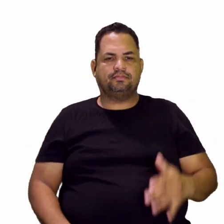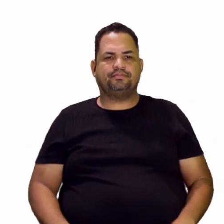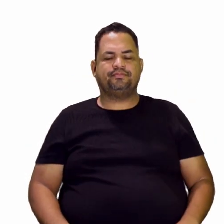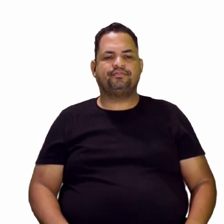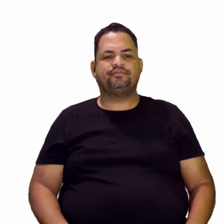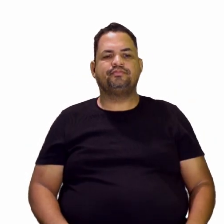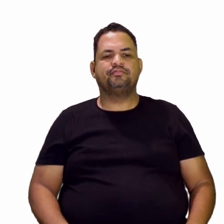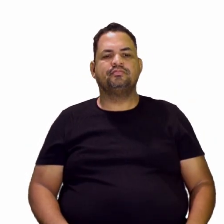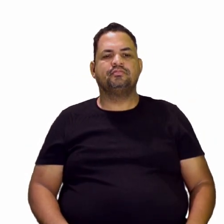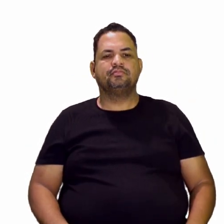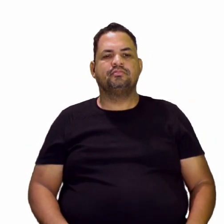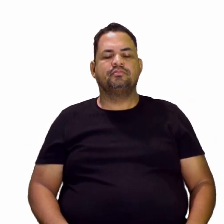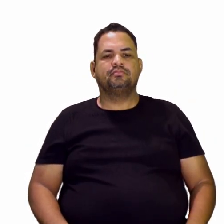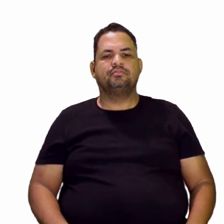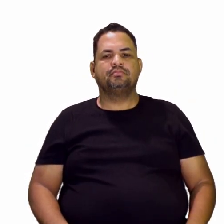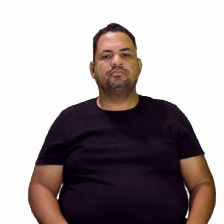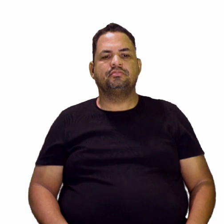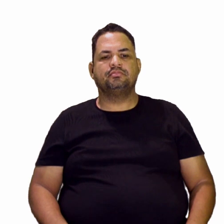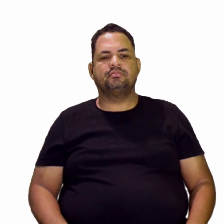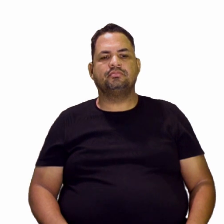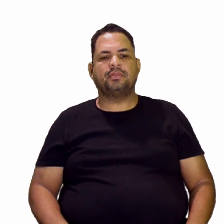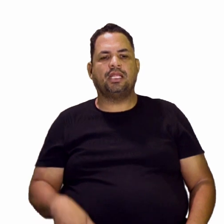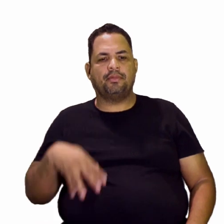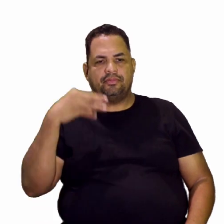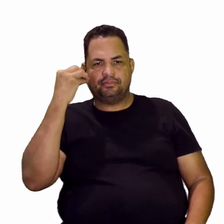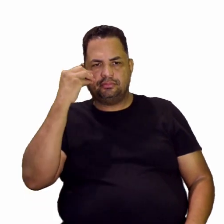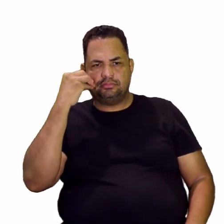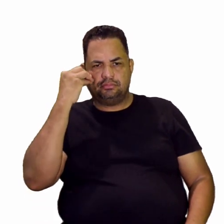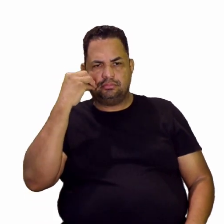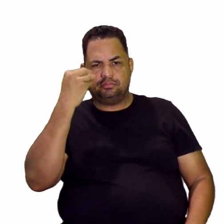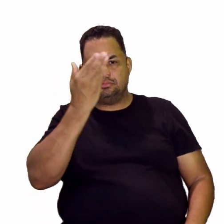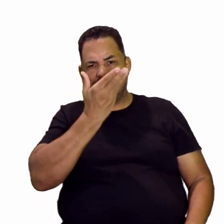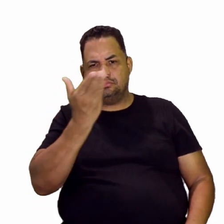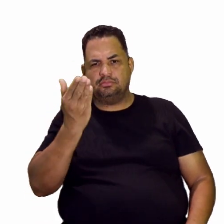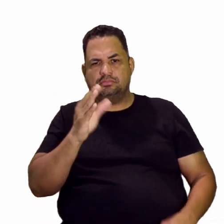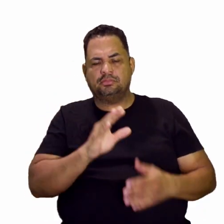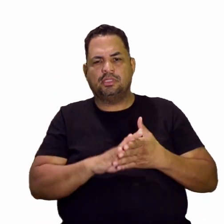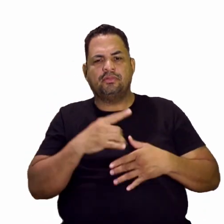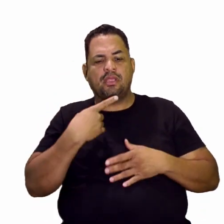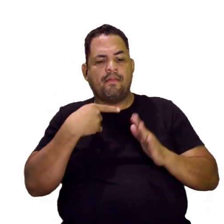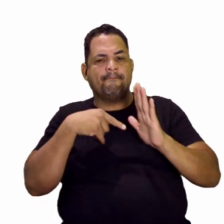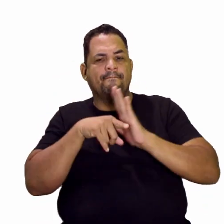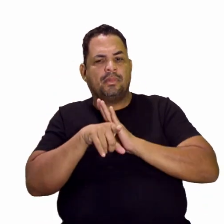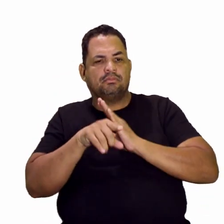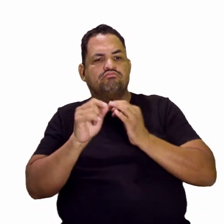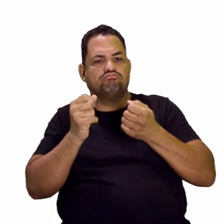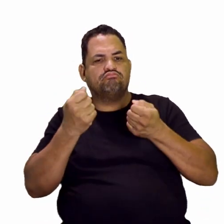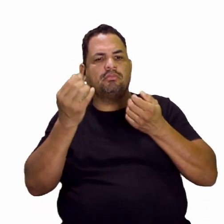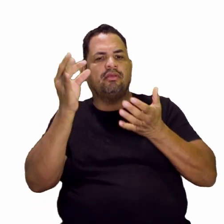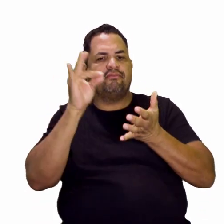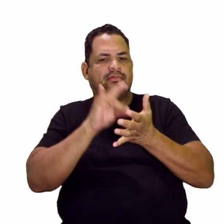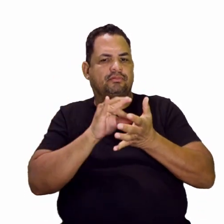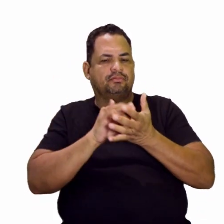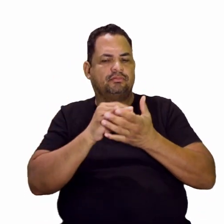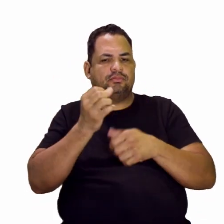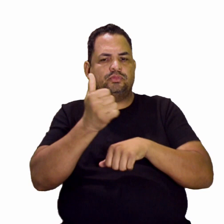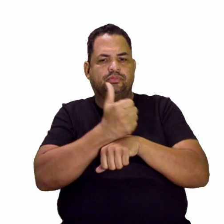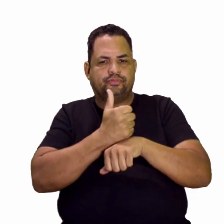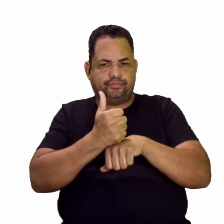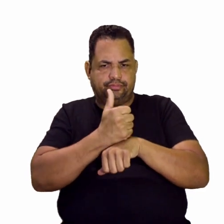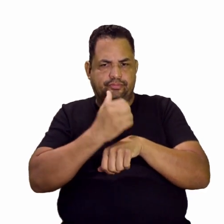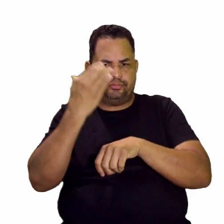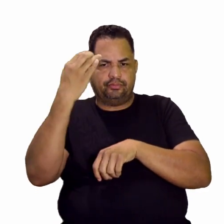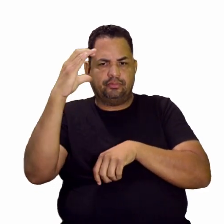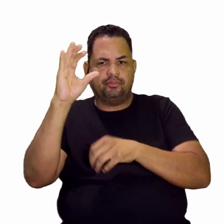Aí a gente vem para a experiência, né, que é o experimento. Para verificar que a hipótese levantada é realmente verdadeira,